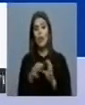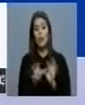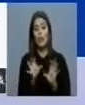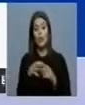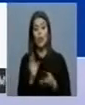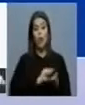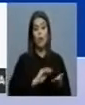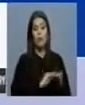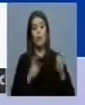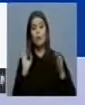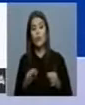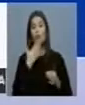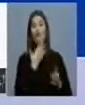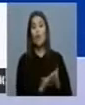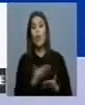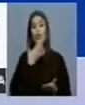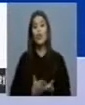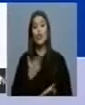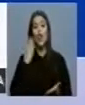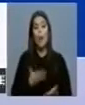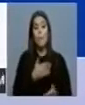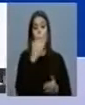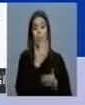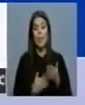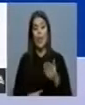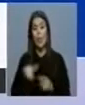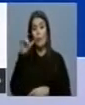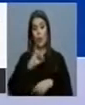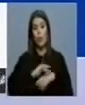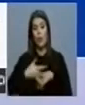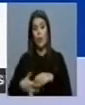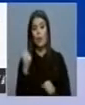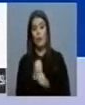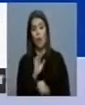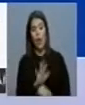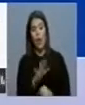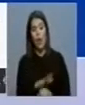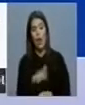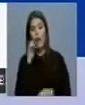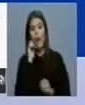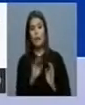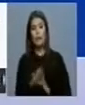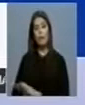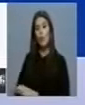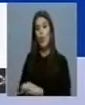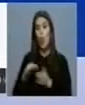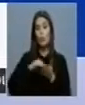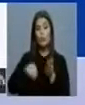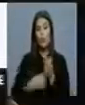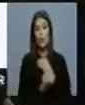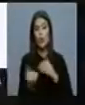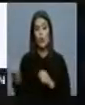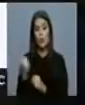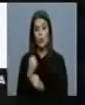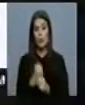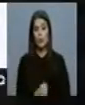Administração só contempla metade dos profissionais que ali trabalham, deixando de fora os contratos individuais de trabalho.